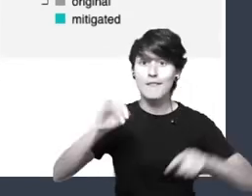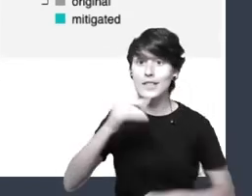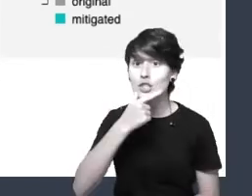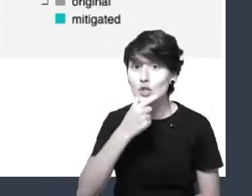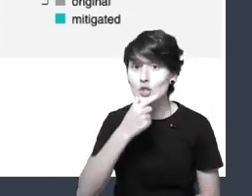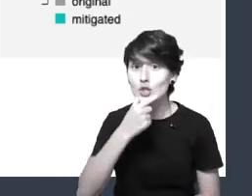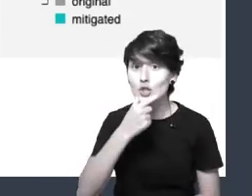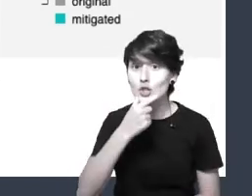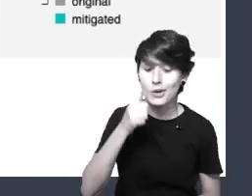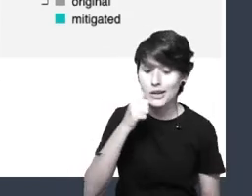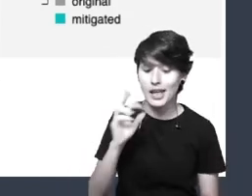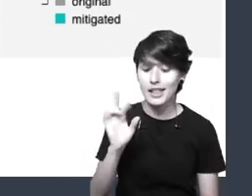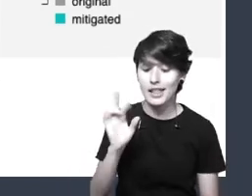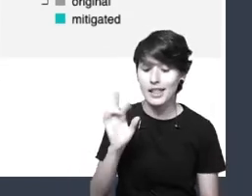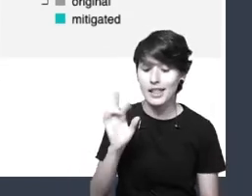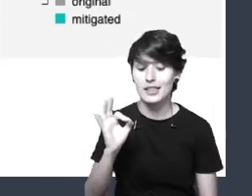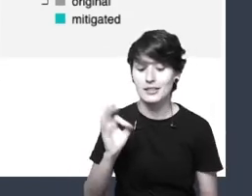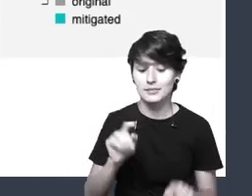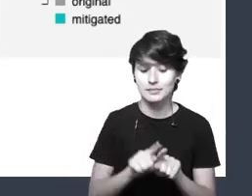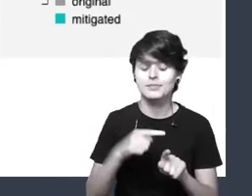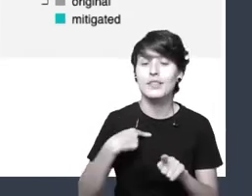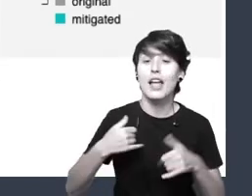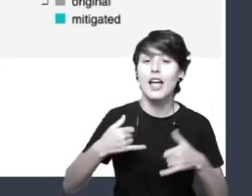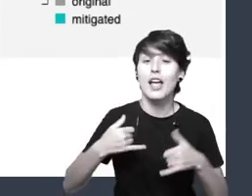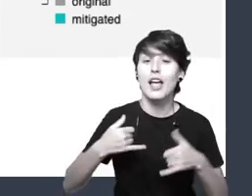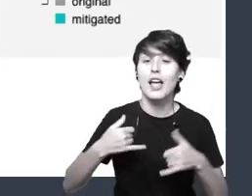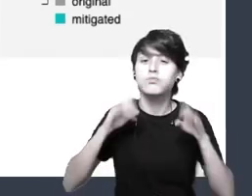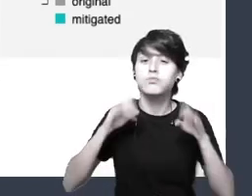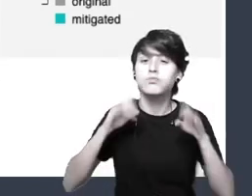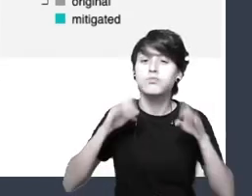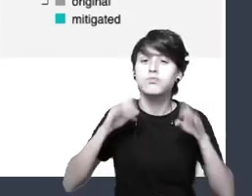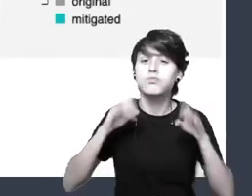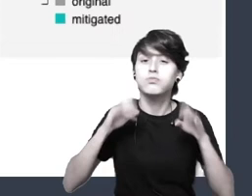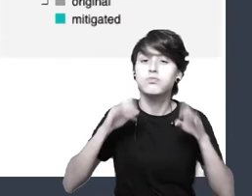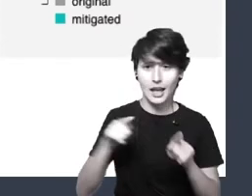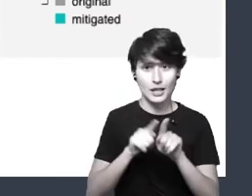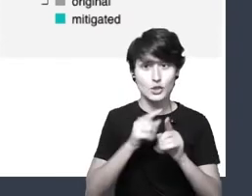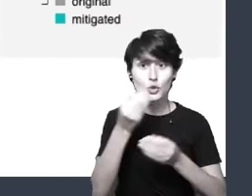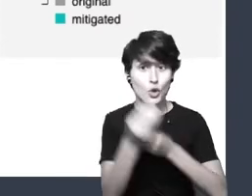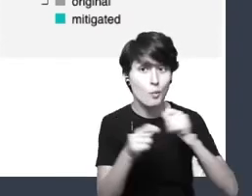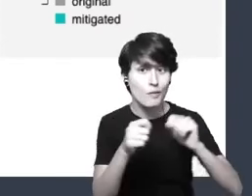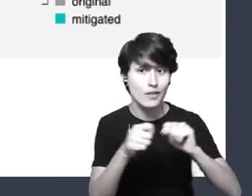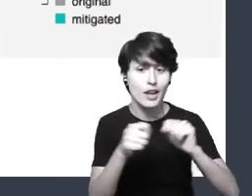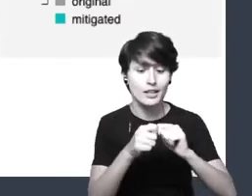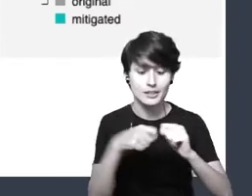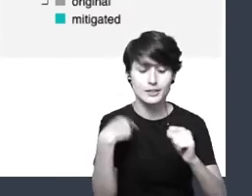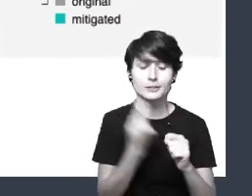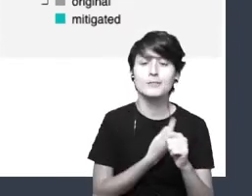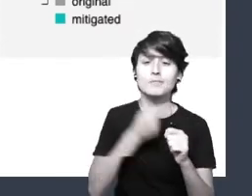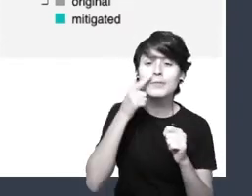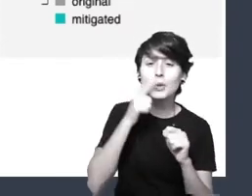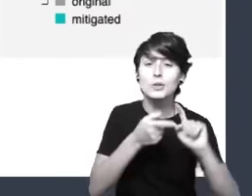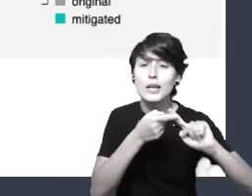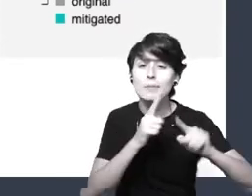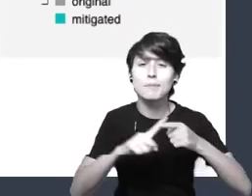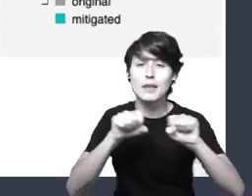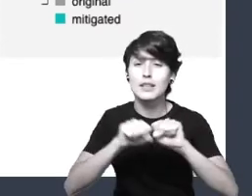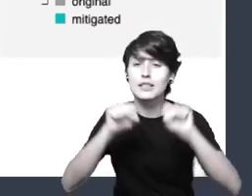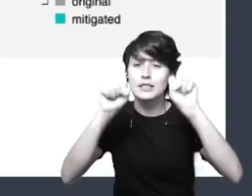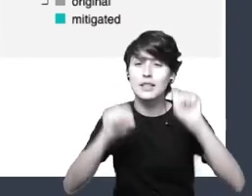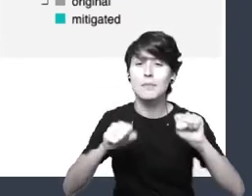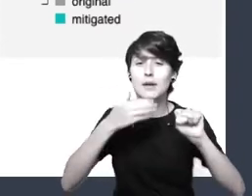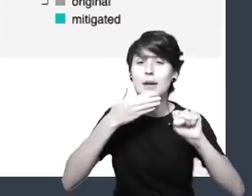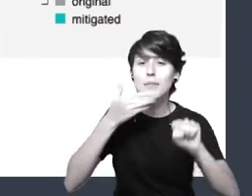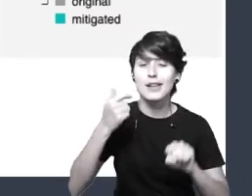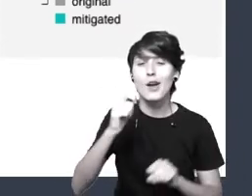é onde eu vou focar realmente na idade, porque é onde nós tínhamos viés. A gente consegue ver que a gente tem uma melhora, mas que ainda